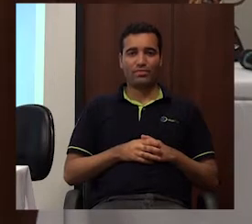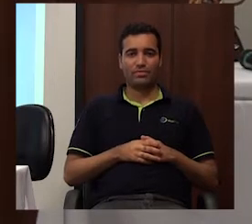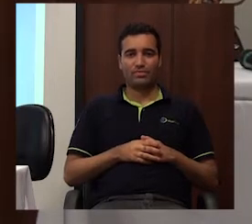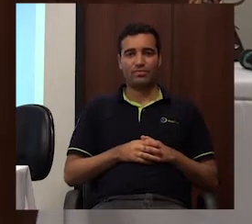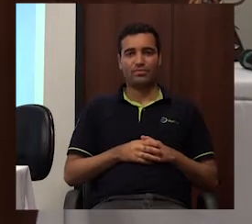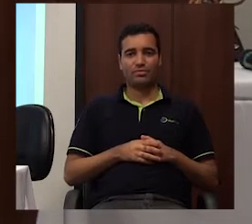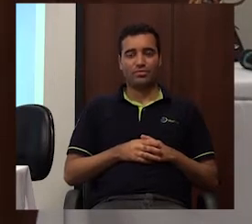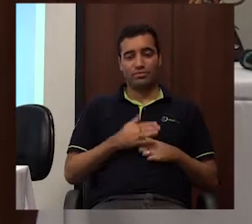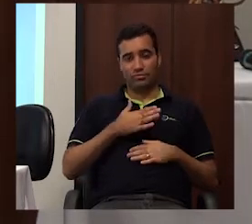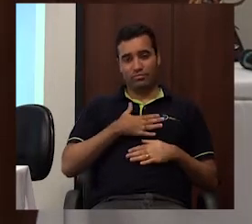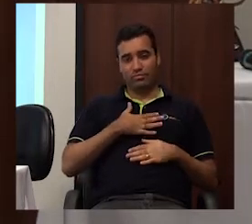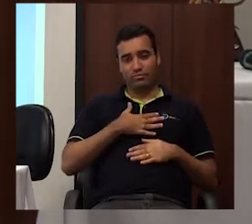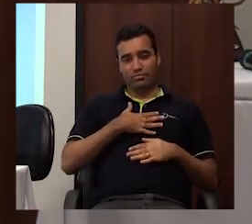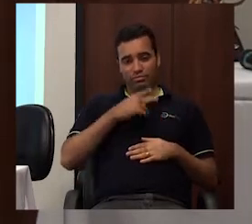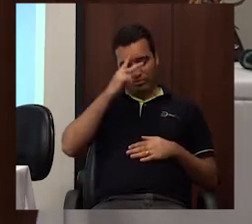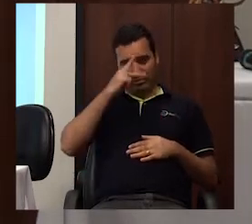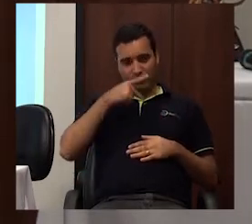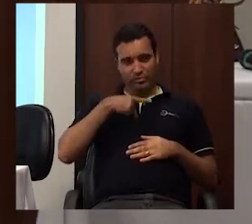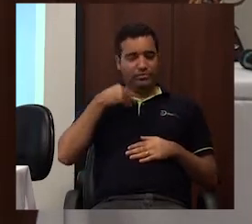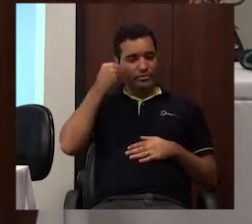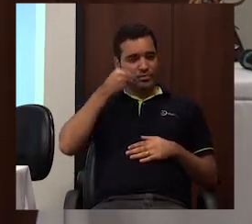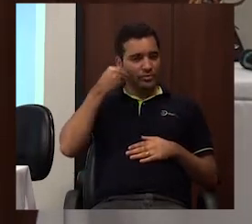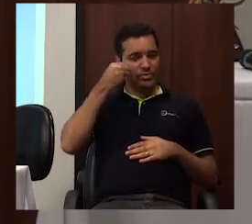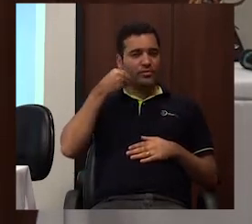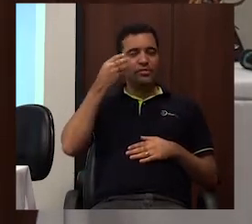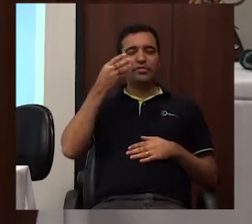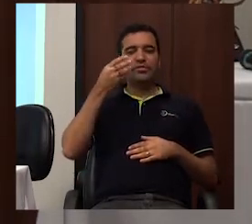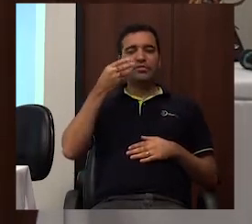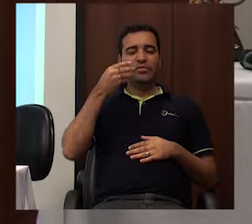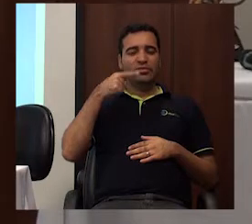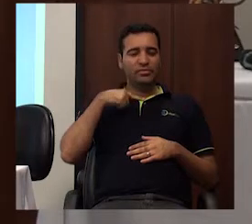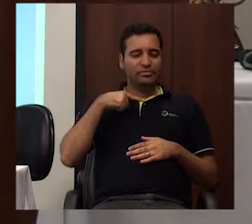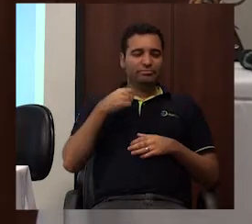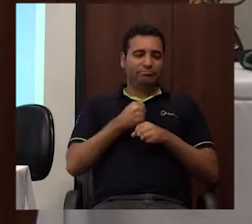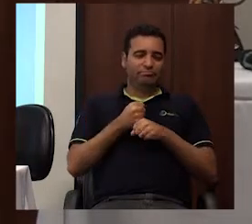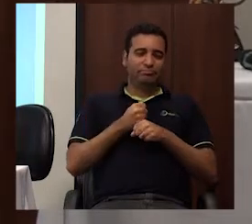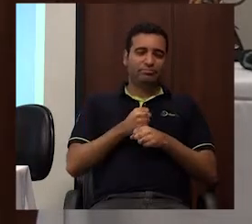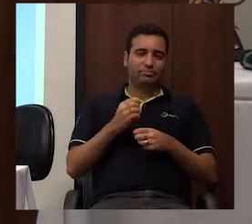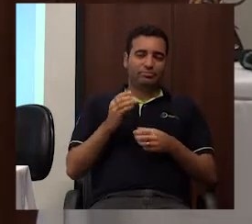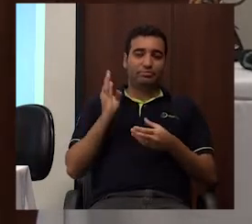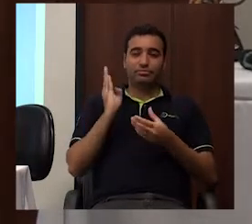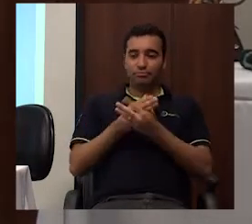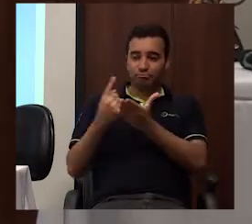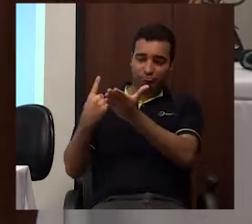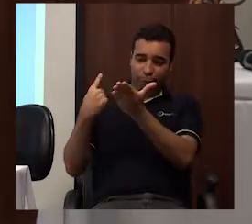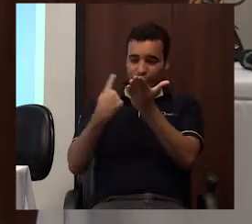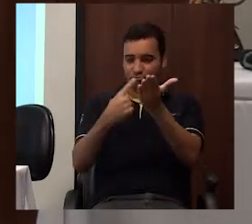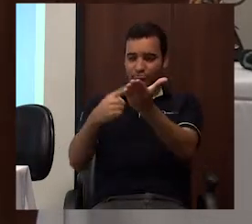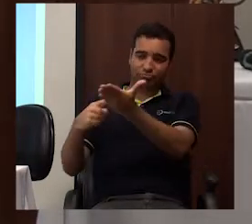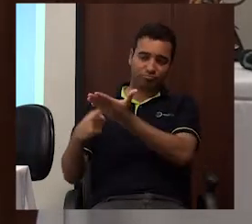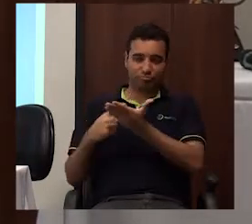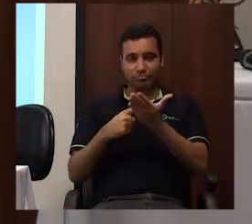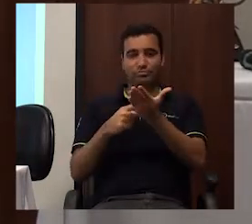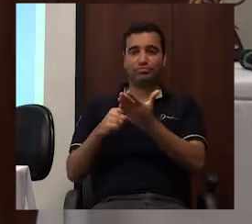Pessoalmente, eu tive uma experiência profissional bastante intensa com uma ação coletiva específica envolvendo